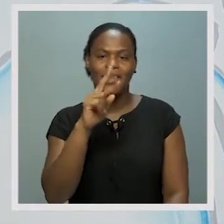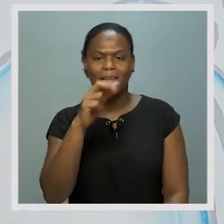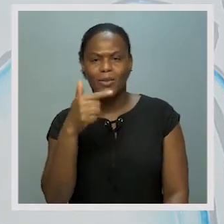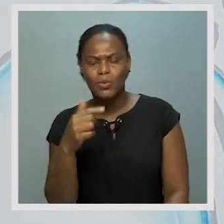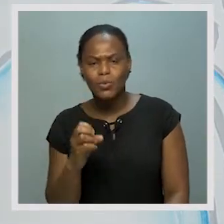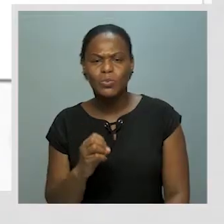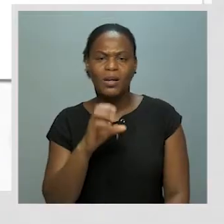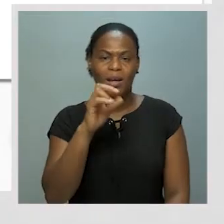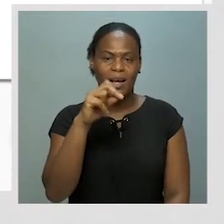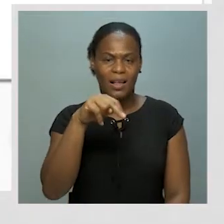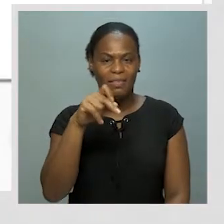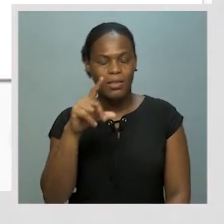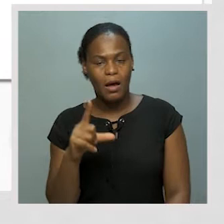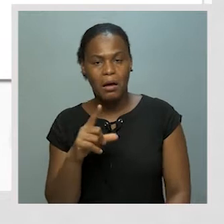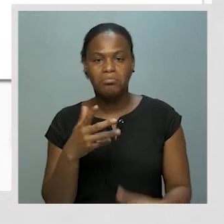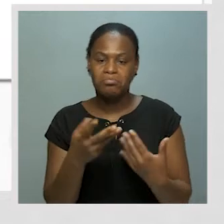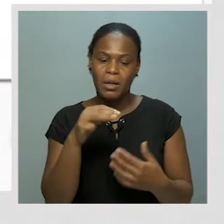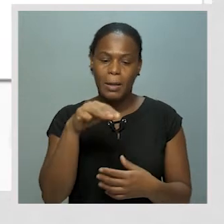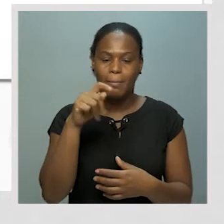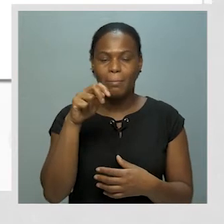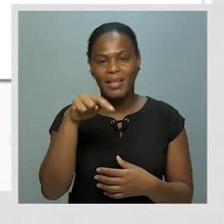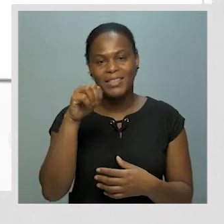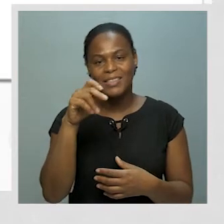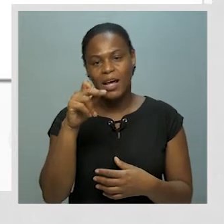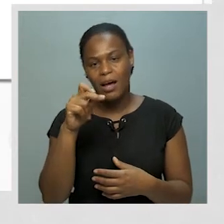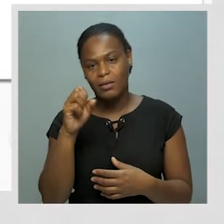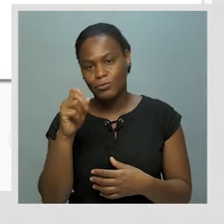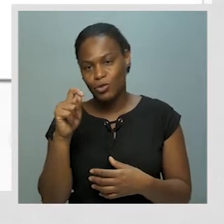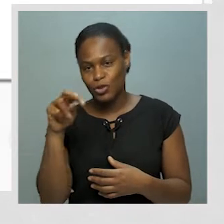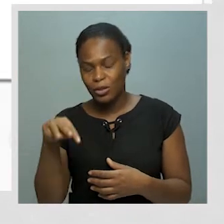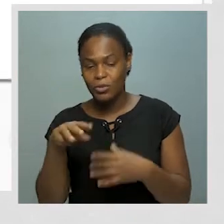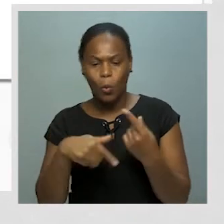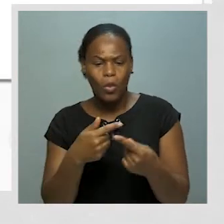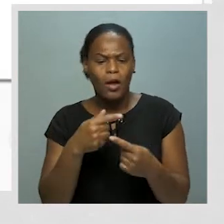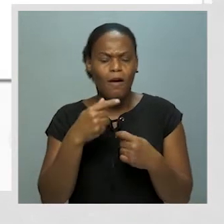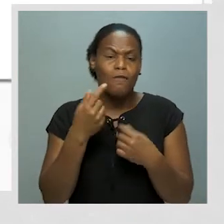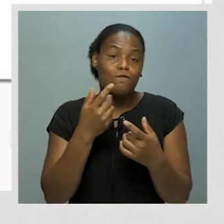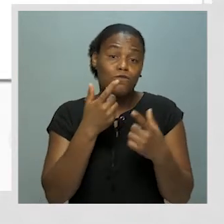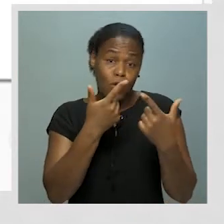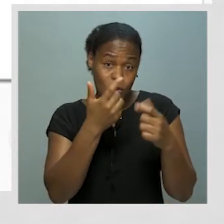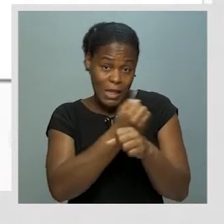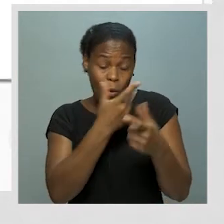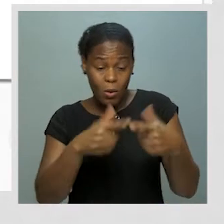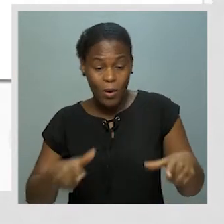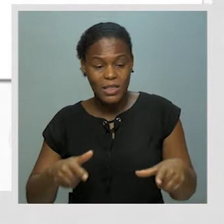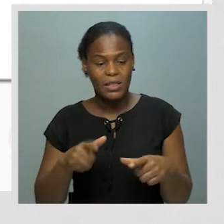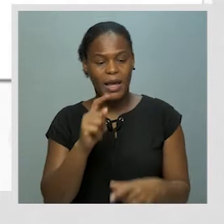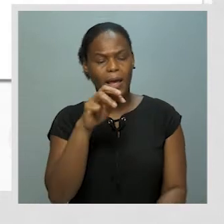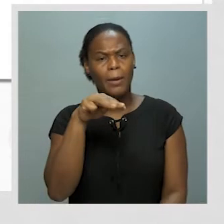então com as funções de linguagem emotiva, poética,